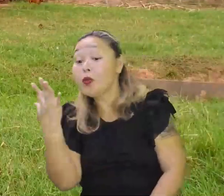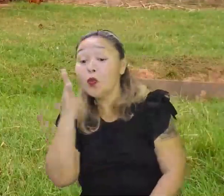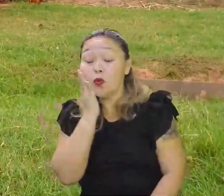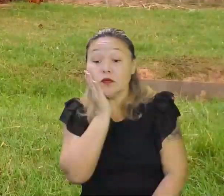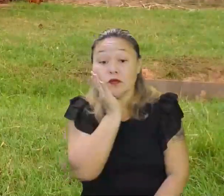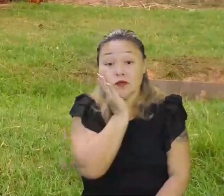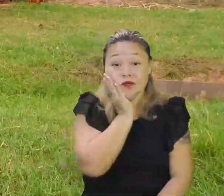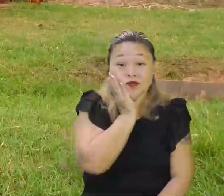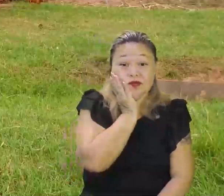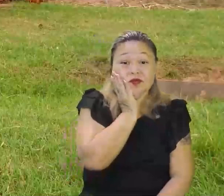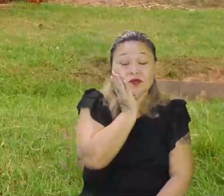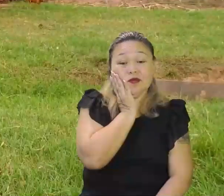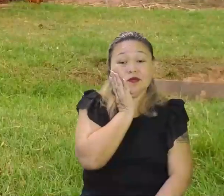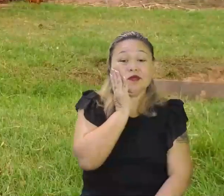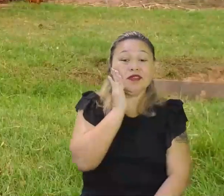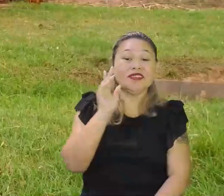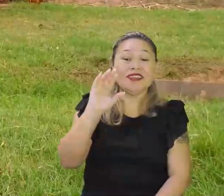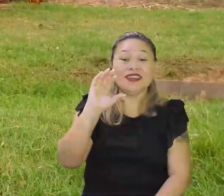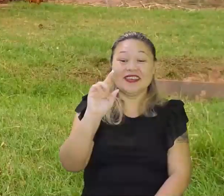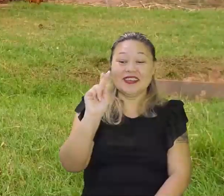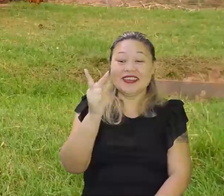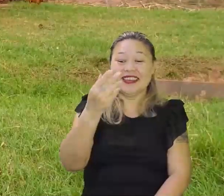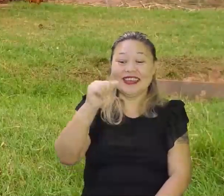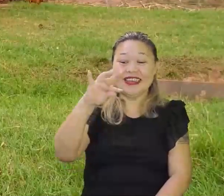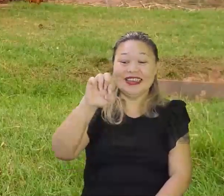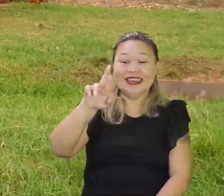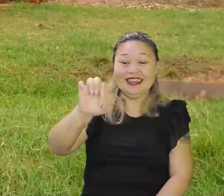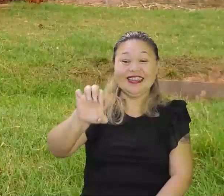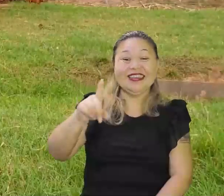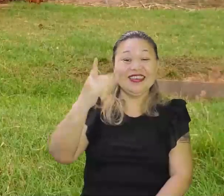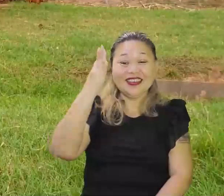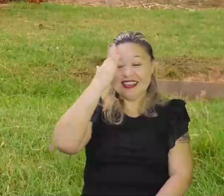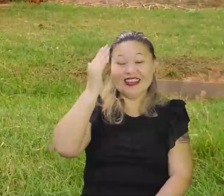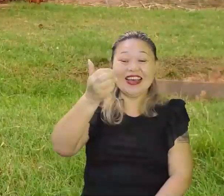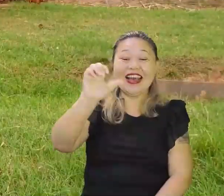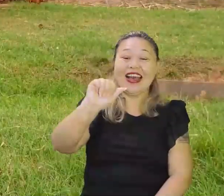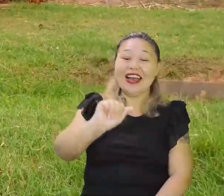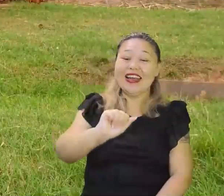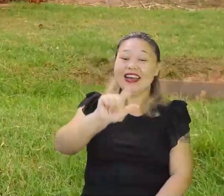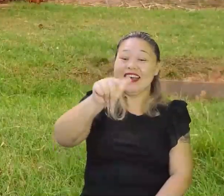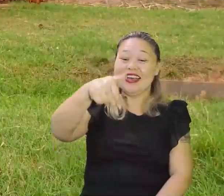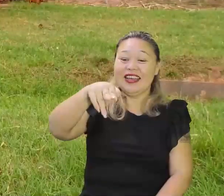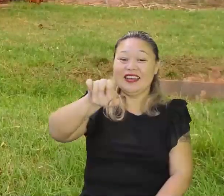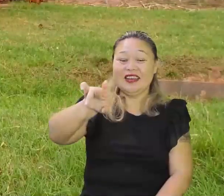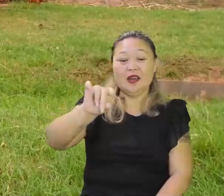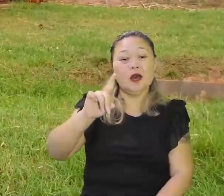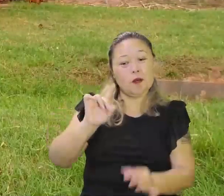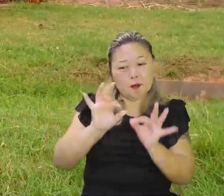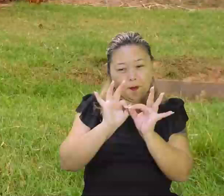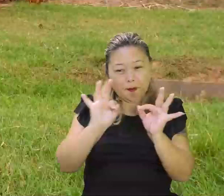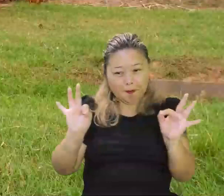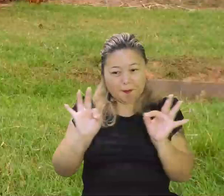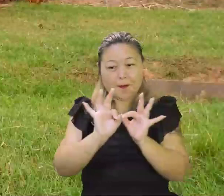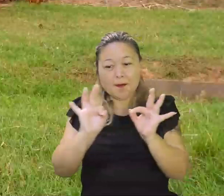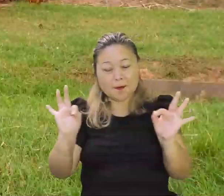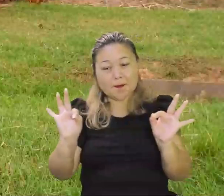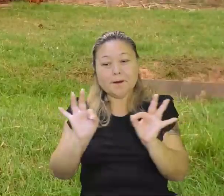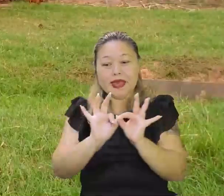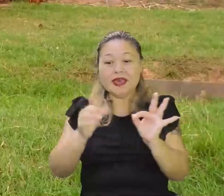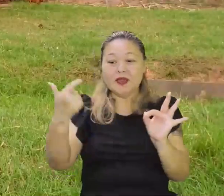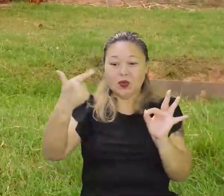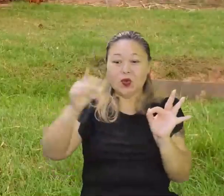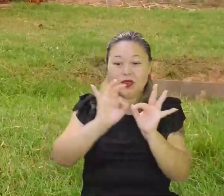Bom, se for hectare, eu sei. Se for hectare, você sabe? Eu sei, alqueire... Não, vamos jogar tudo em metro quadrado. Metro quadrado acho que fica mais